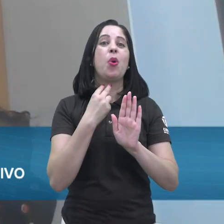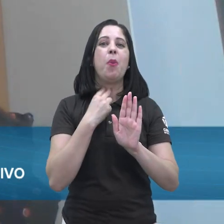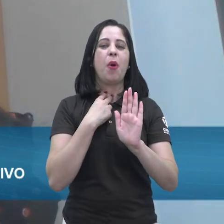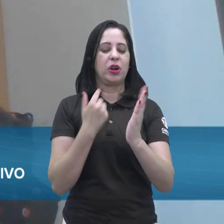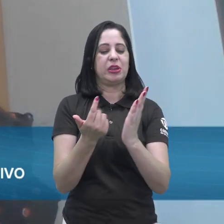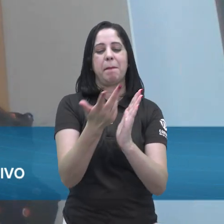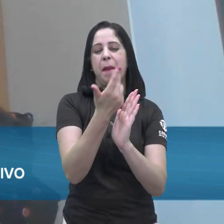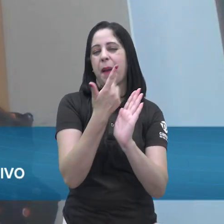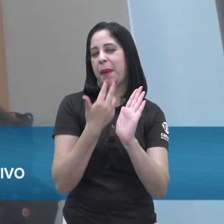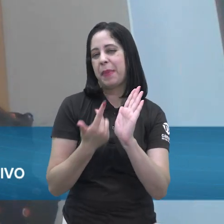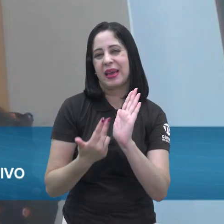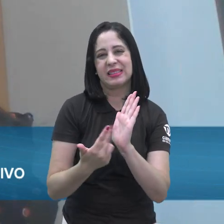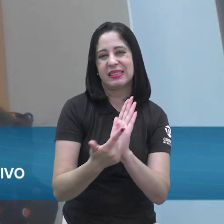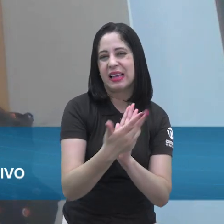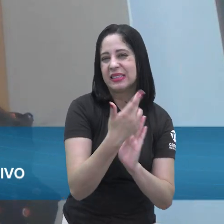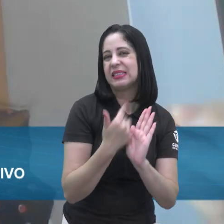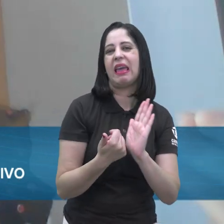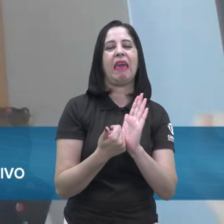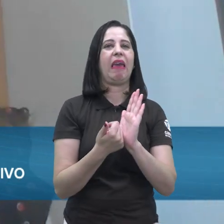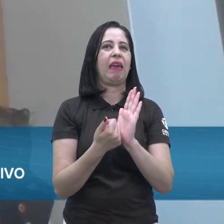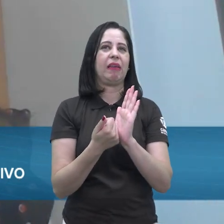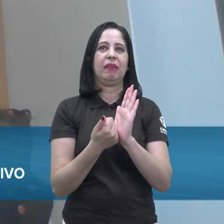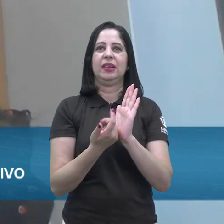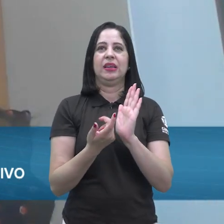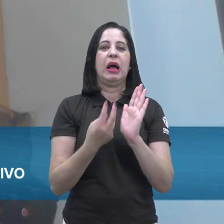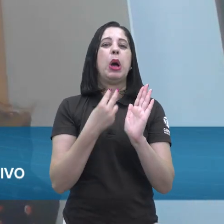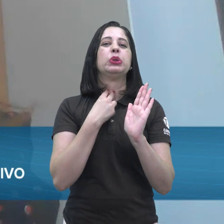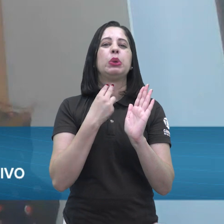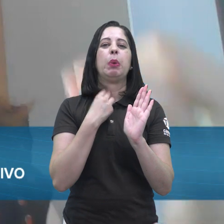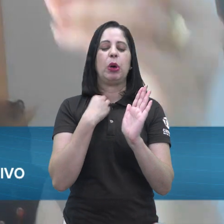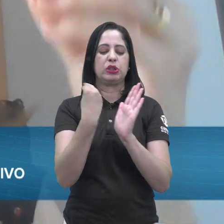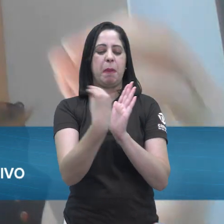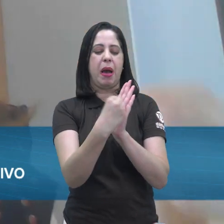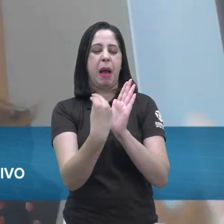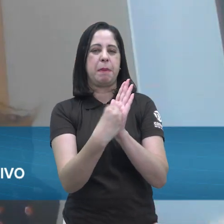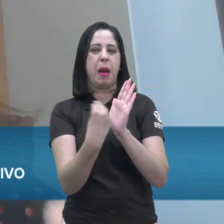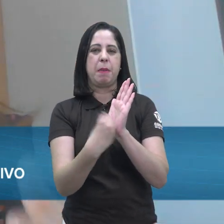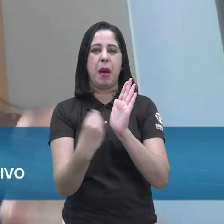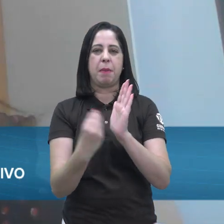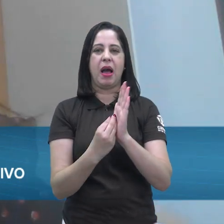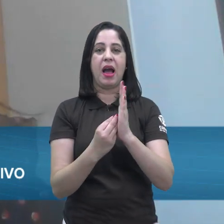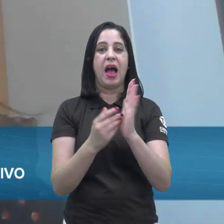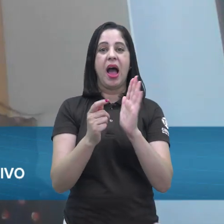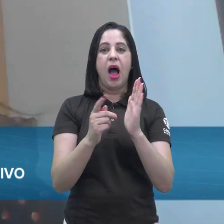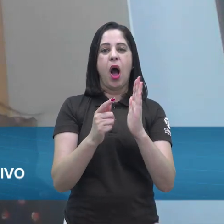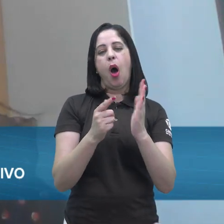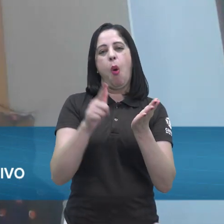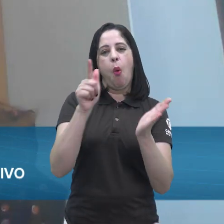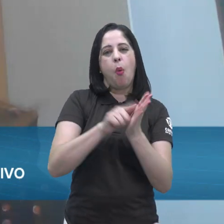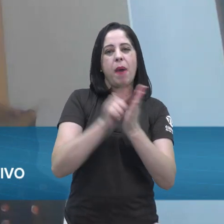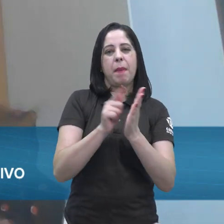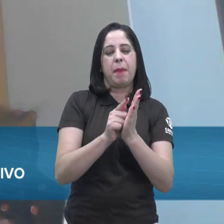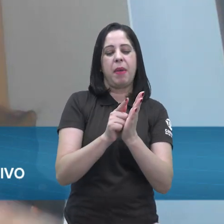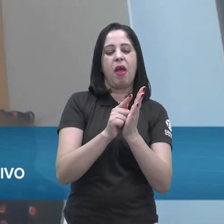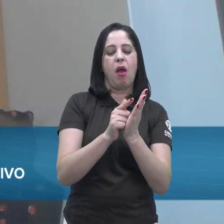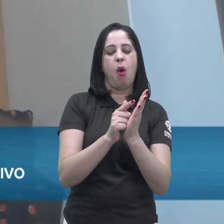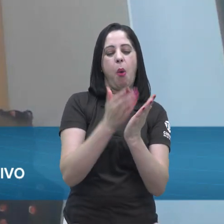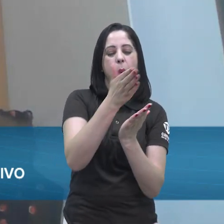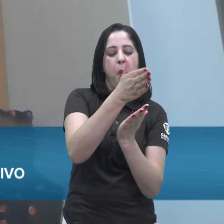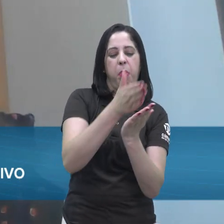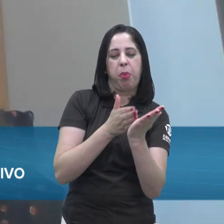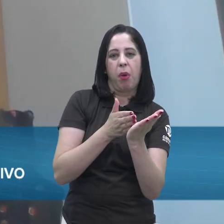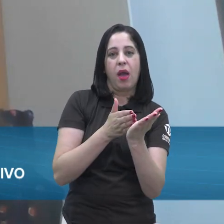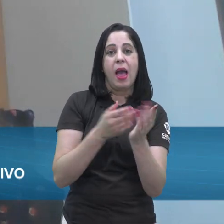muitas figuras, é importante que ele não tenha muitos ícones, nem muitas divisões em colunas, porque tudo